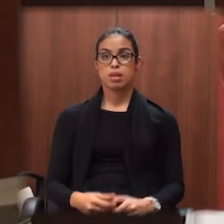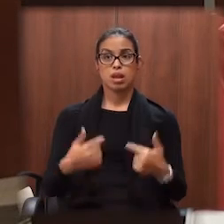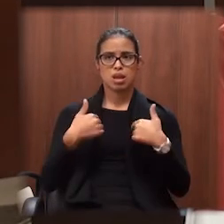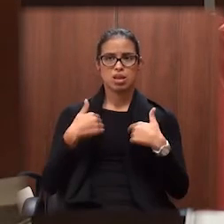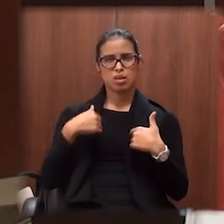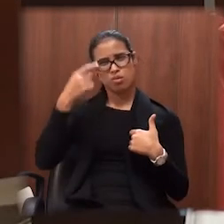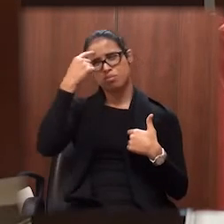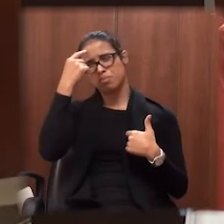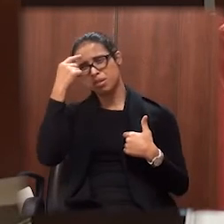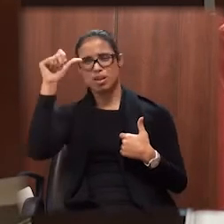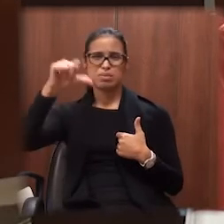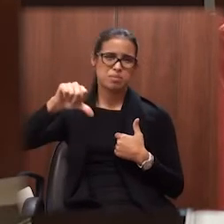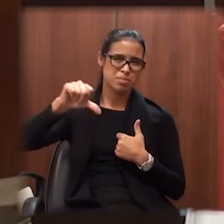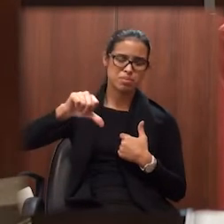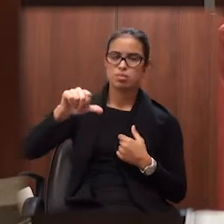pessimista